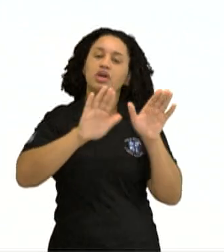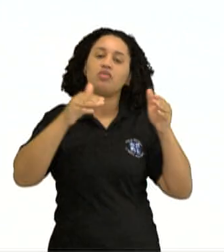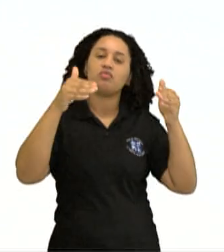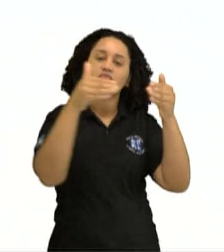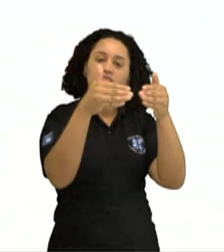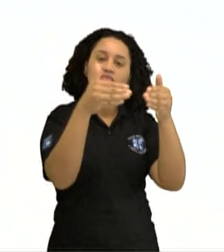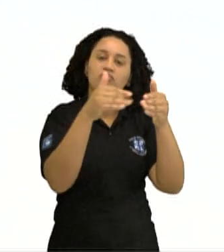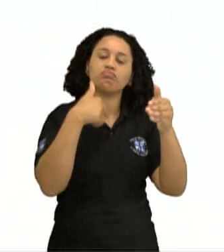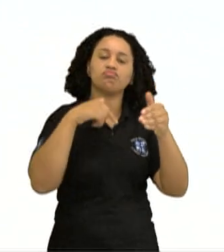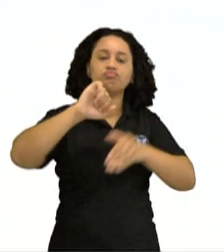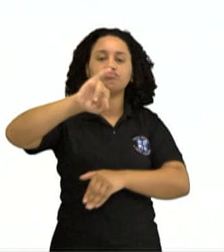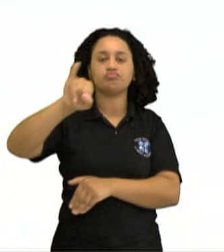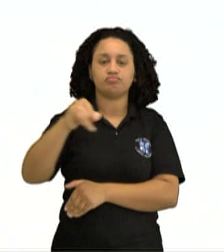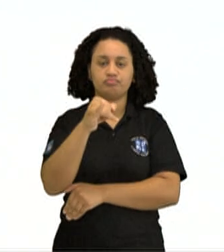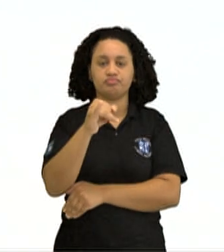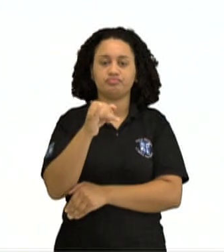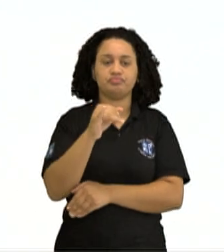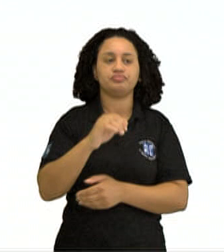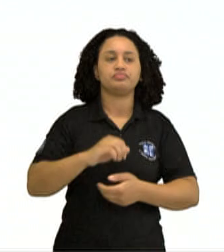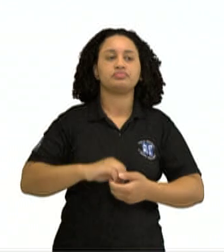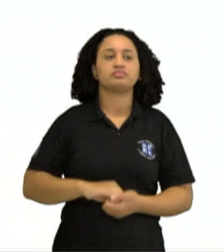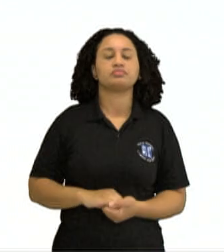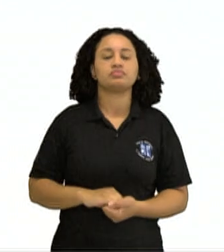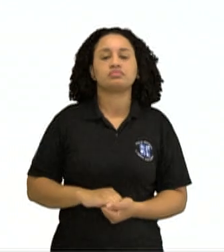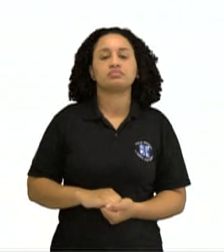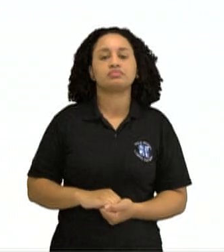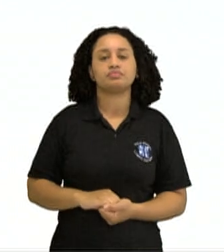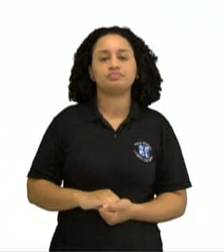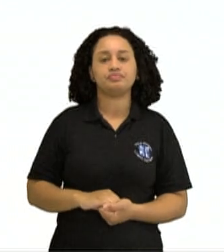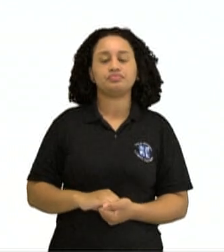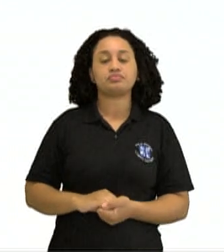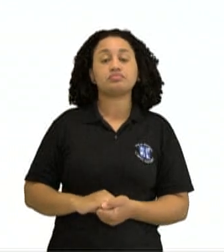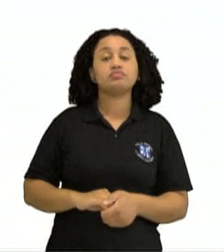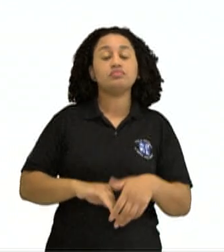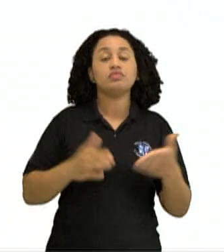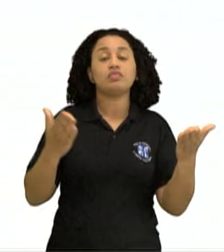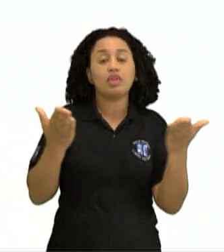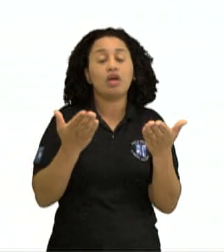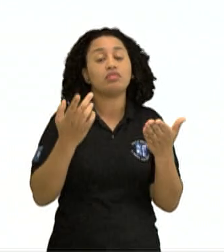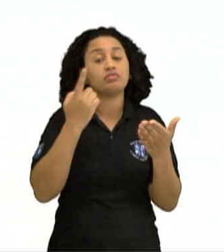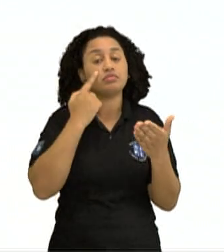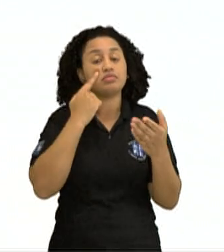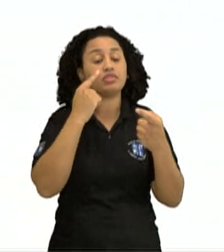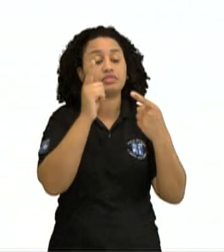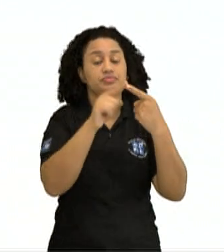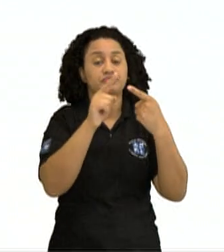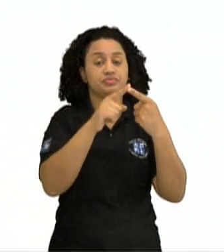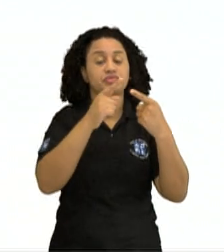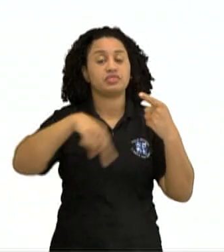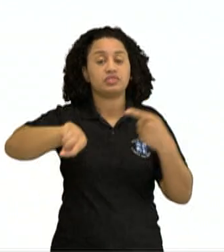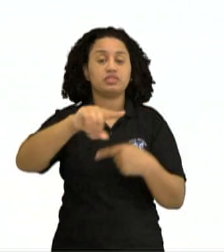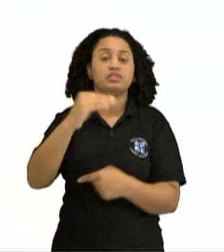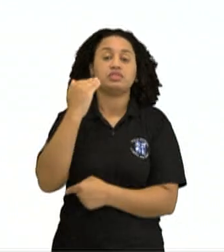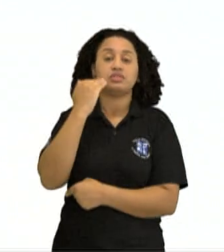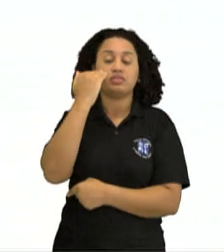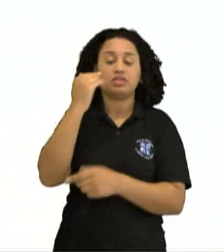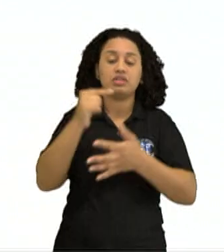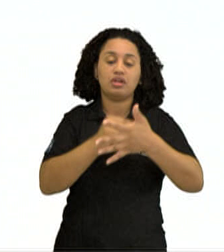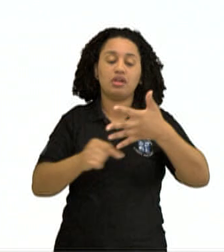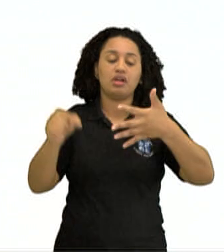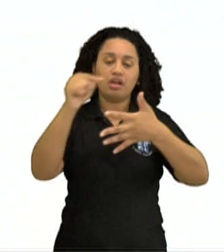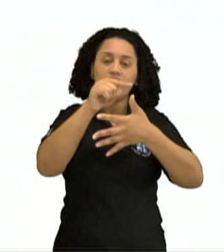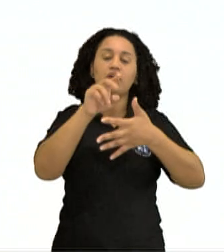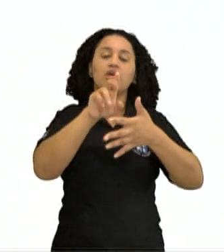da tecnologia, núcleo, uso. Vamos analisar o seguinte: os adolescentes lideram o ranking no uso